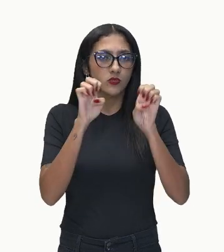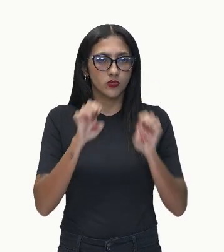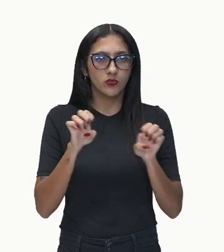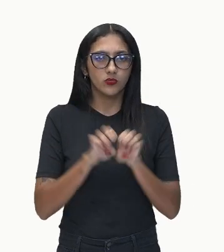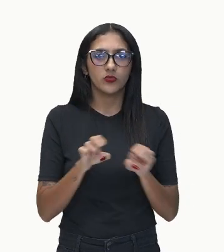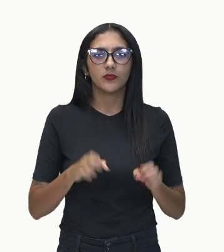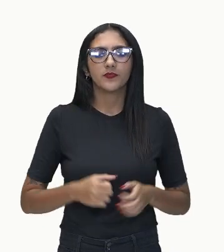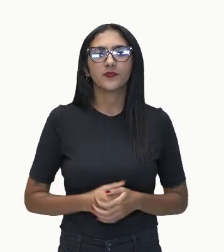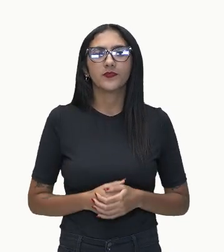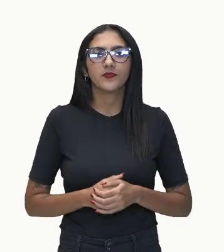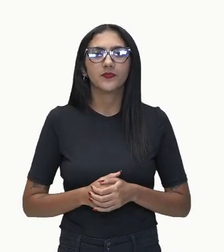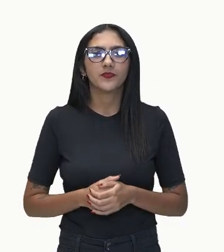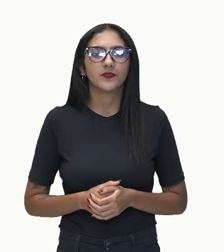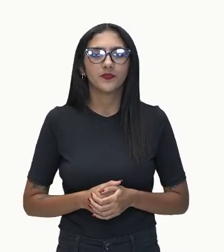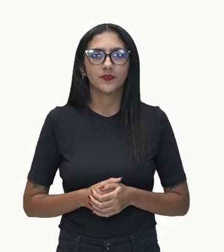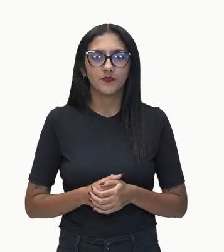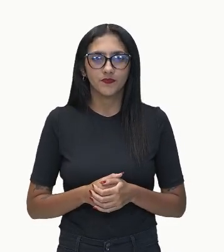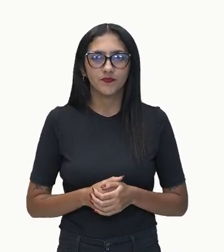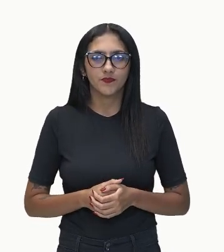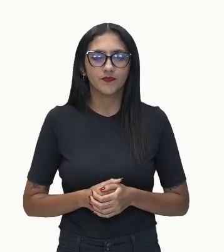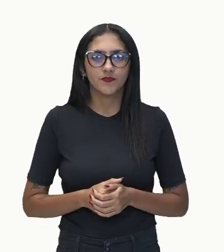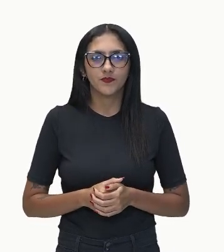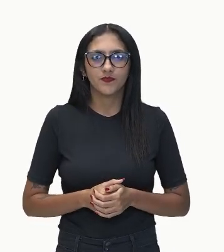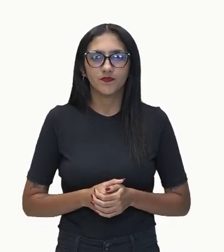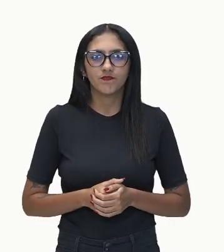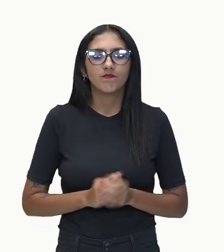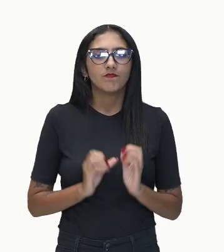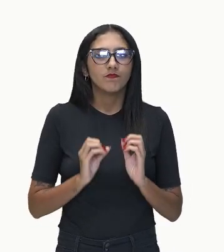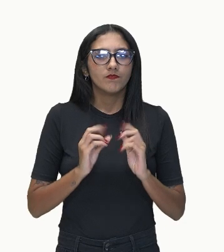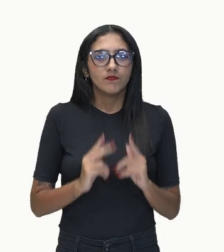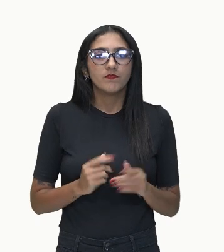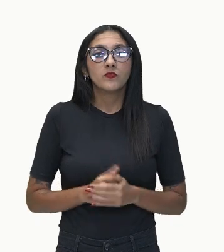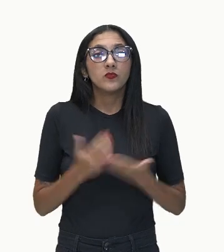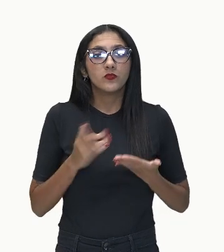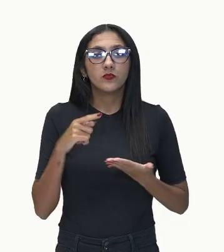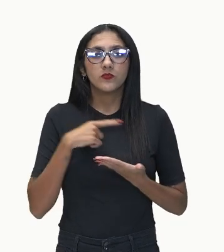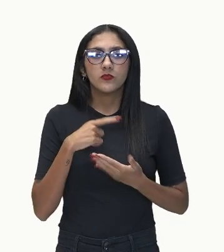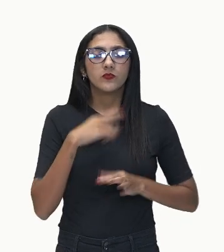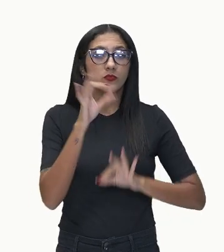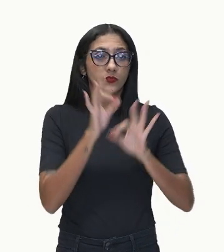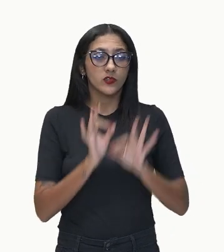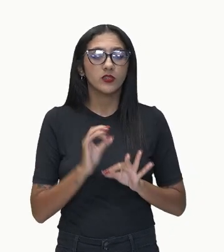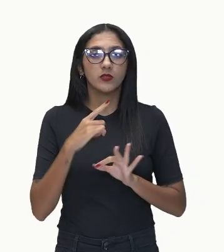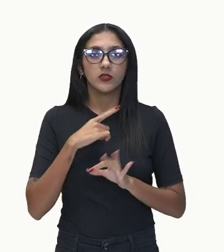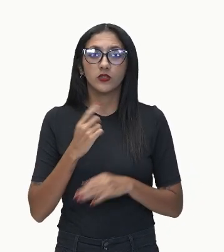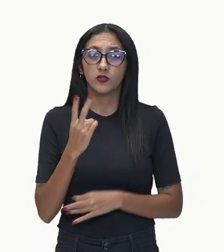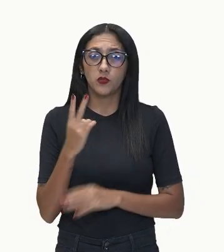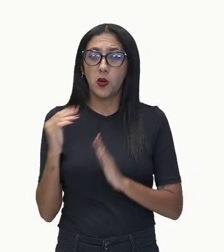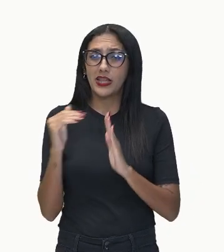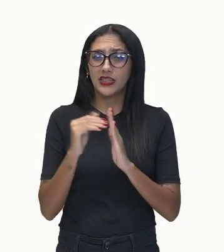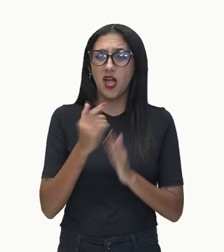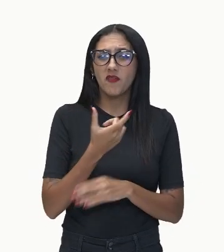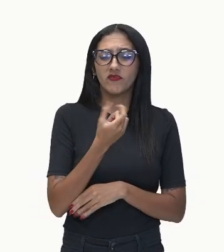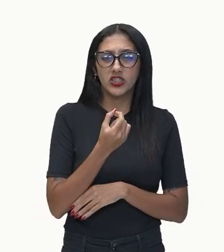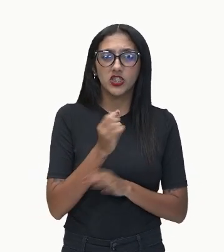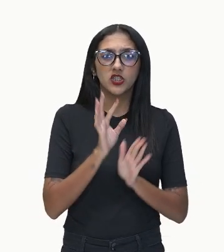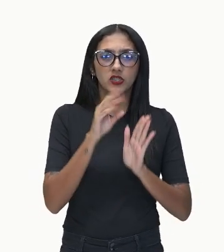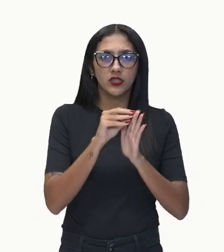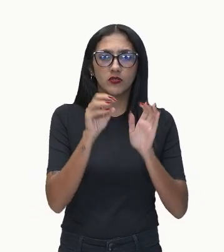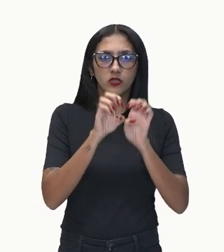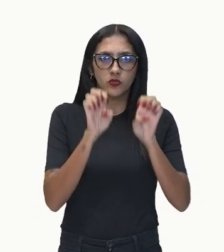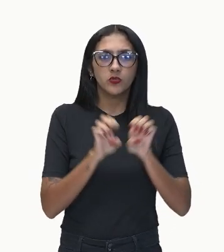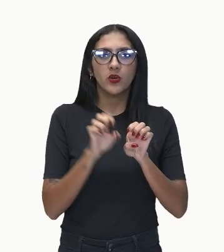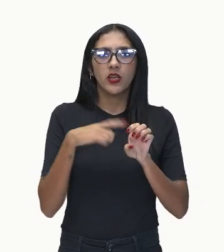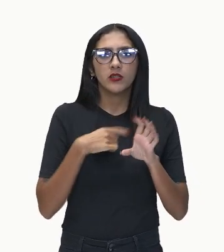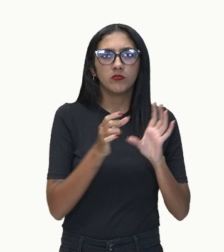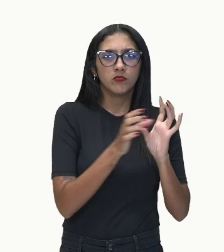monossacarídeos. Ok? Então, os oligosacarídeos, eles têm de 2 até 20 monossacarídeos e eles se